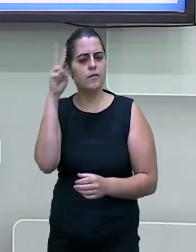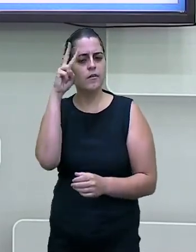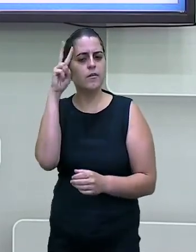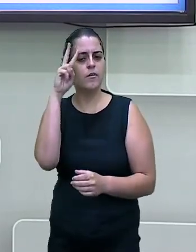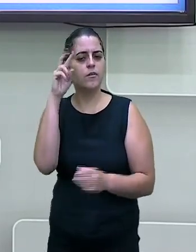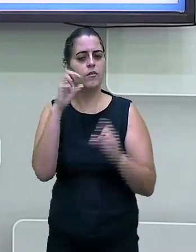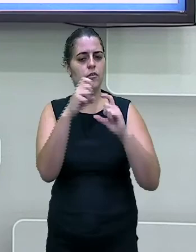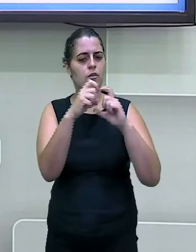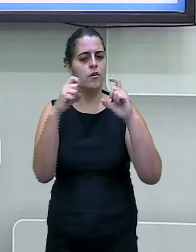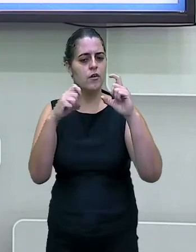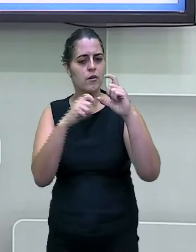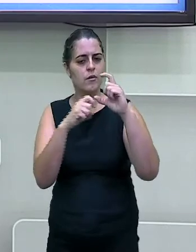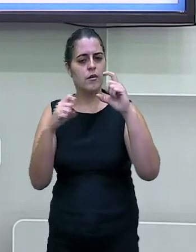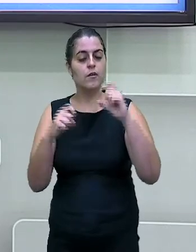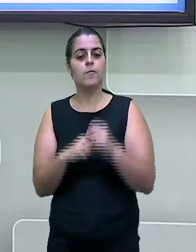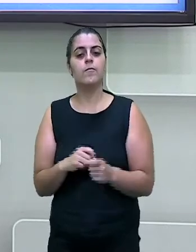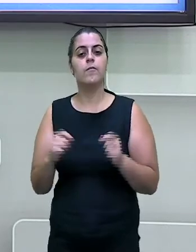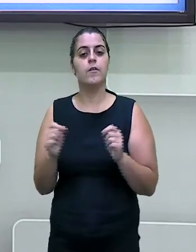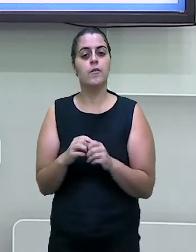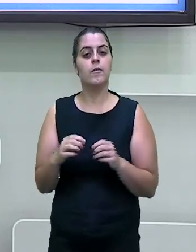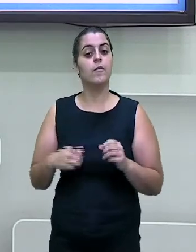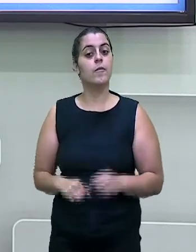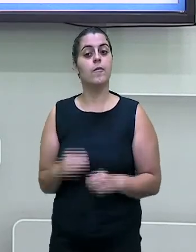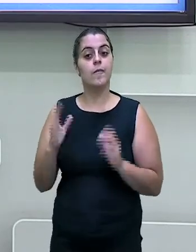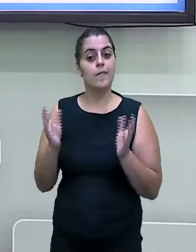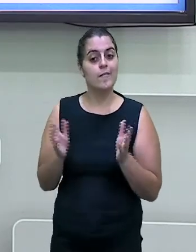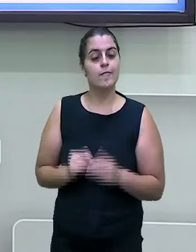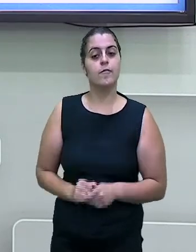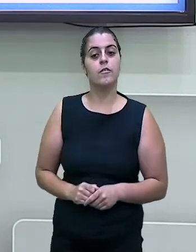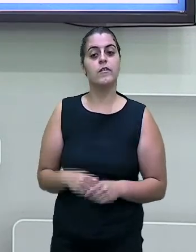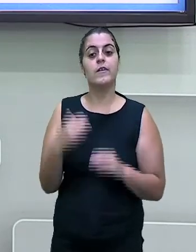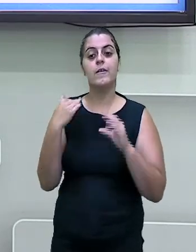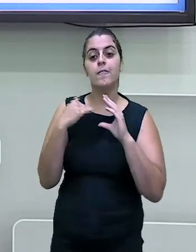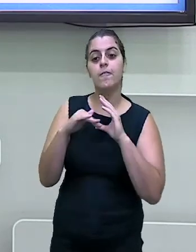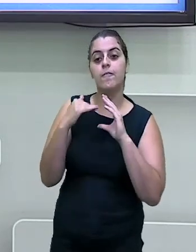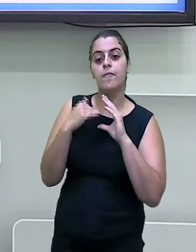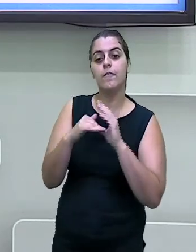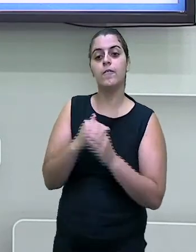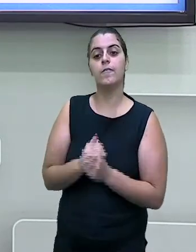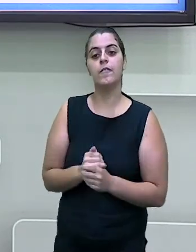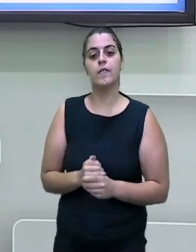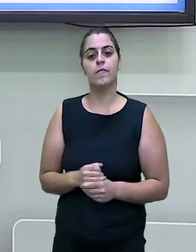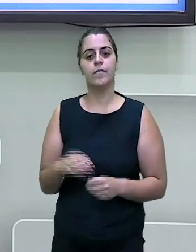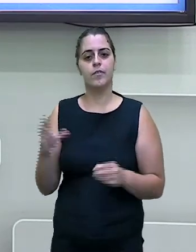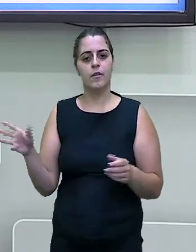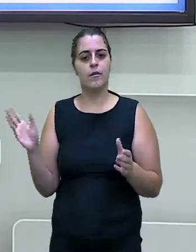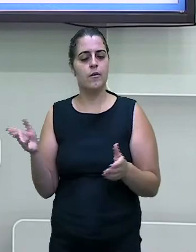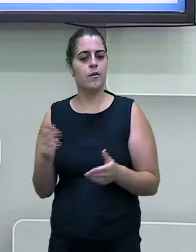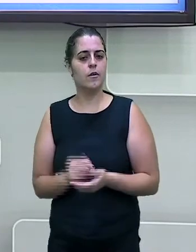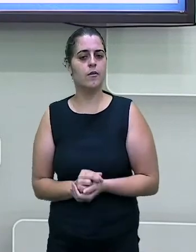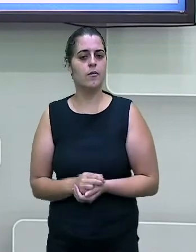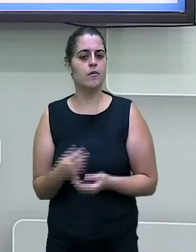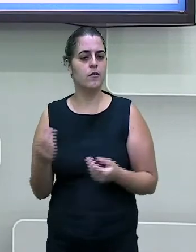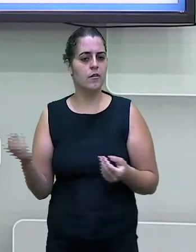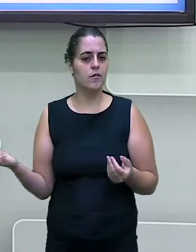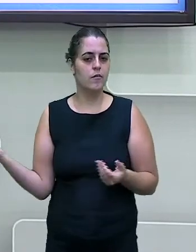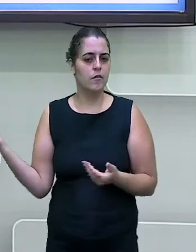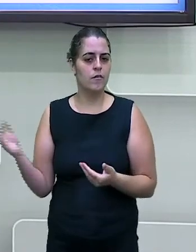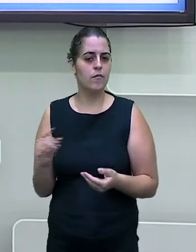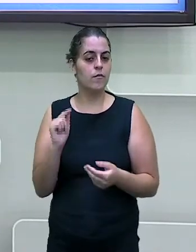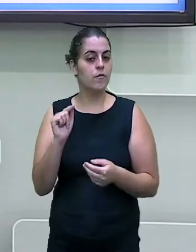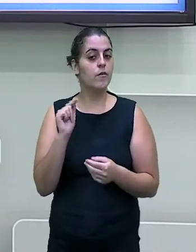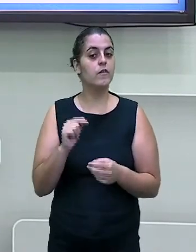quadrinho. Feito isso tudo, agora é a sua vez. A criação da HQ está